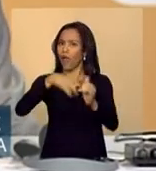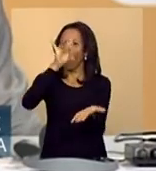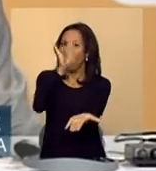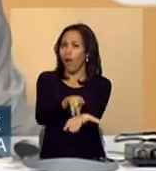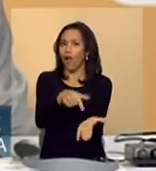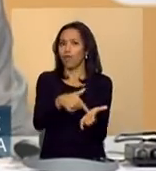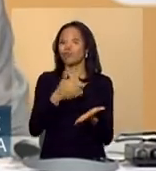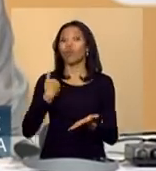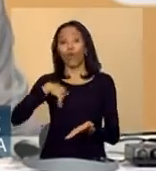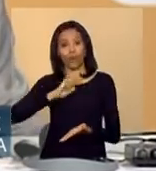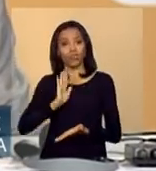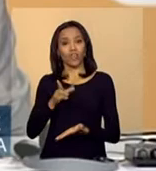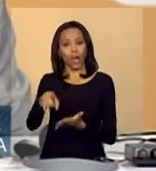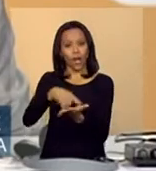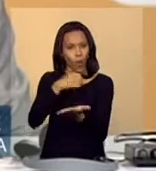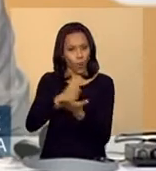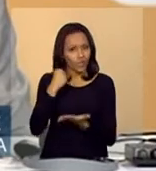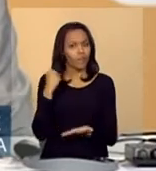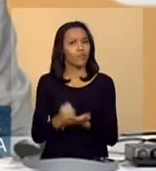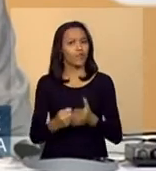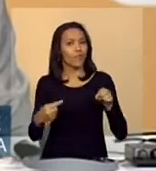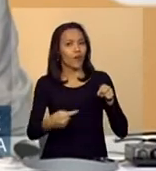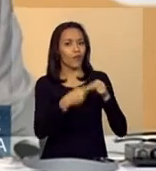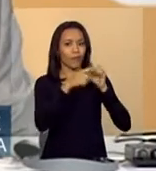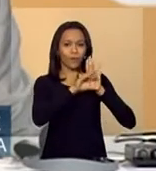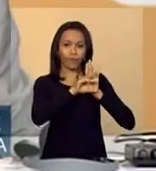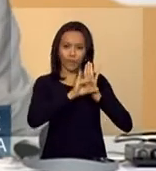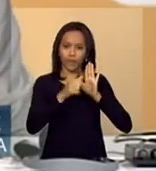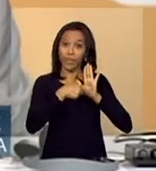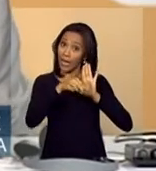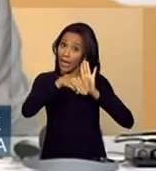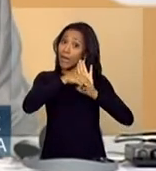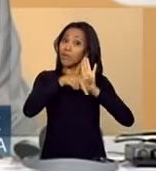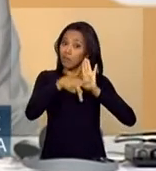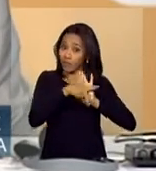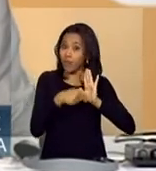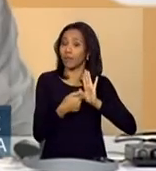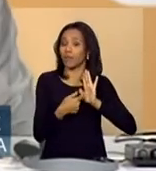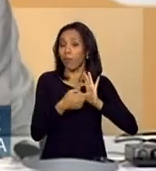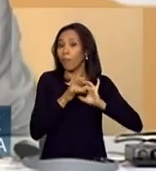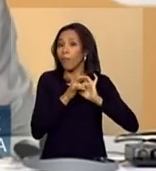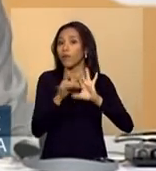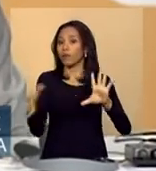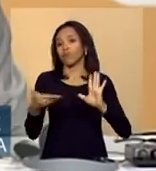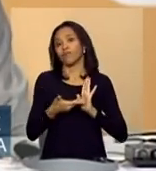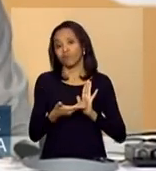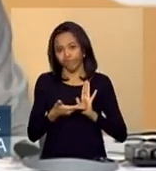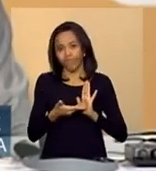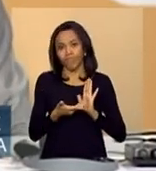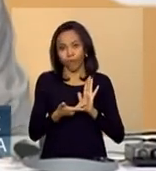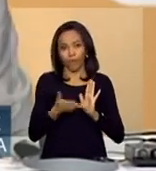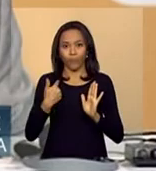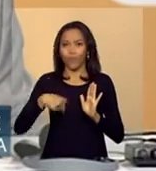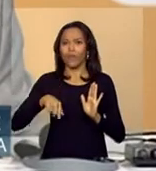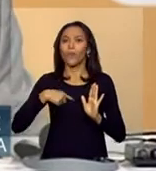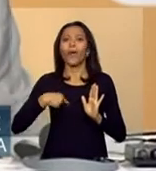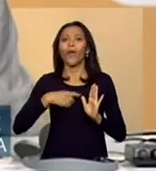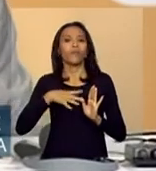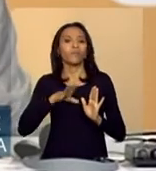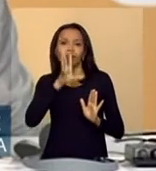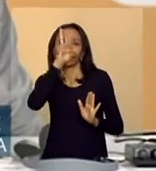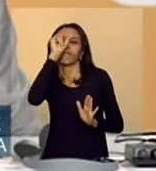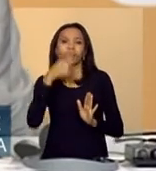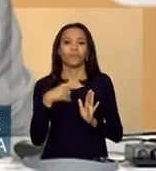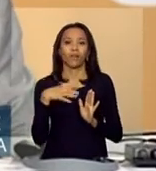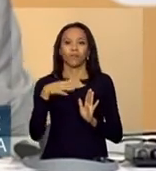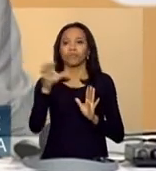já contratamos legal e ordinariamente na medida que a MP estava em andamento. Então, não houve eventual contratação